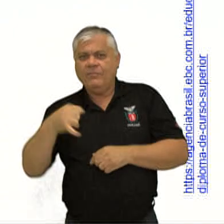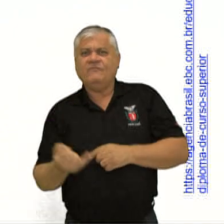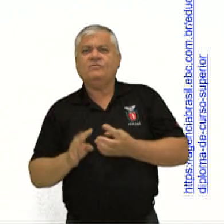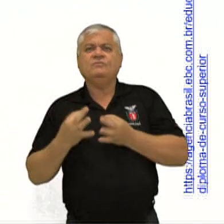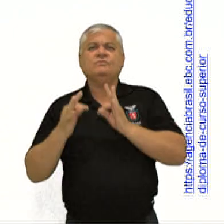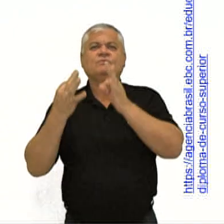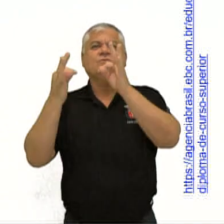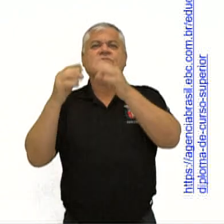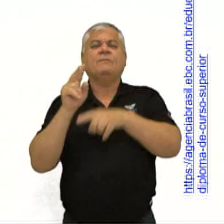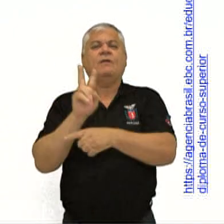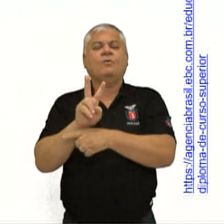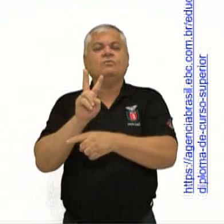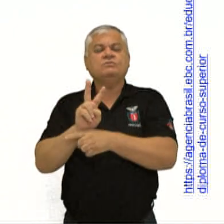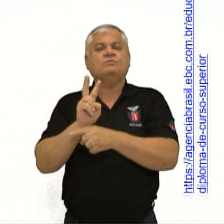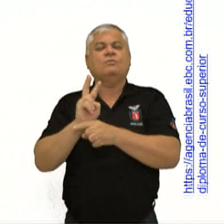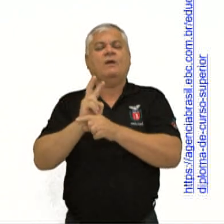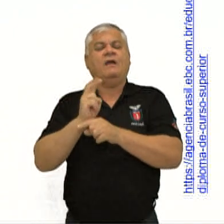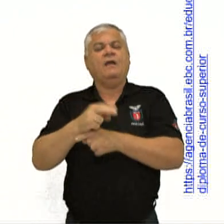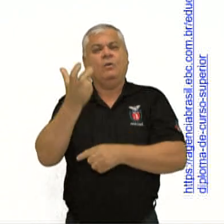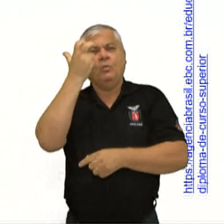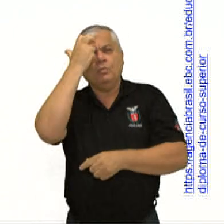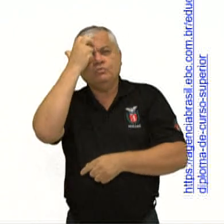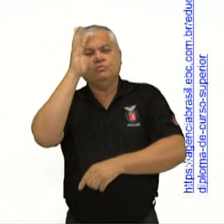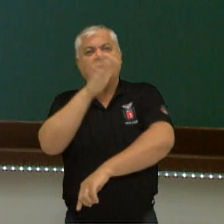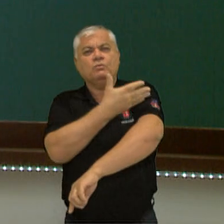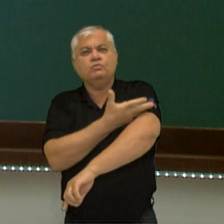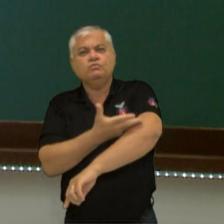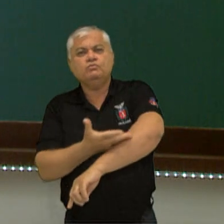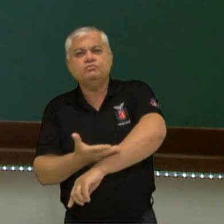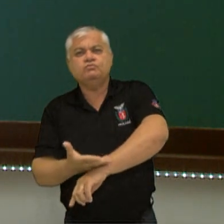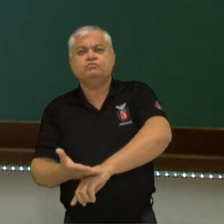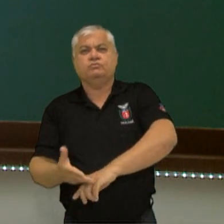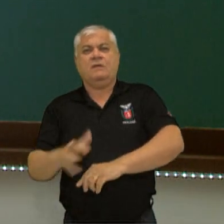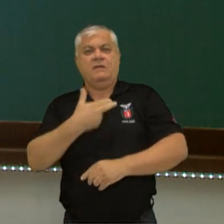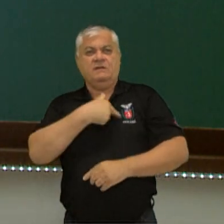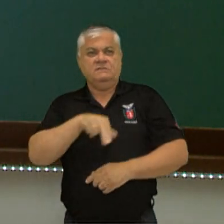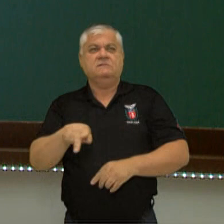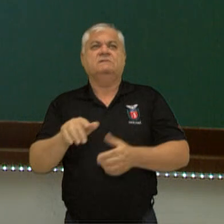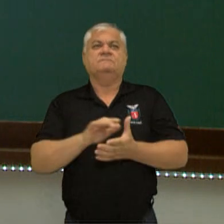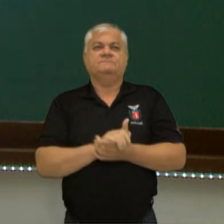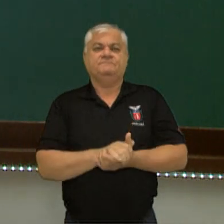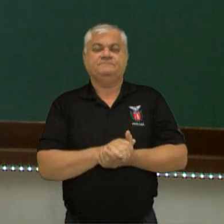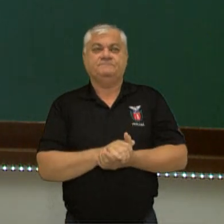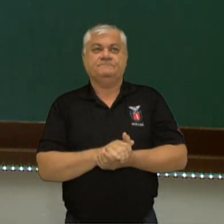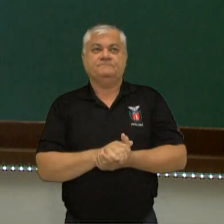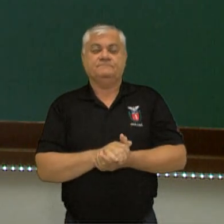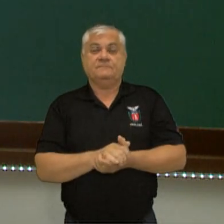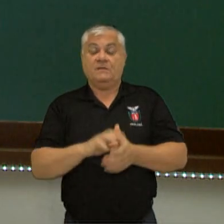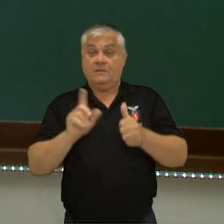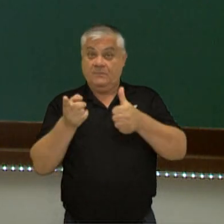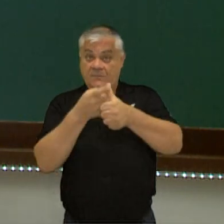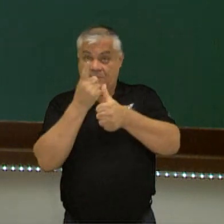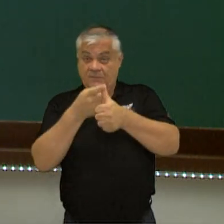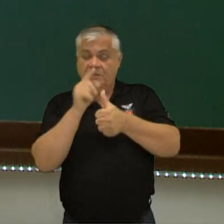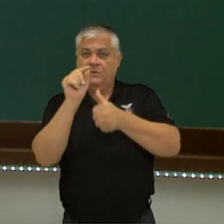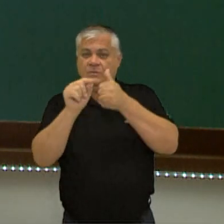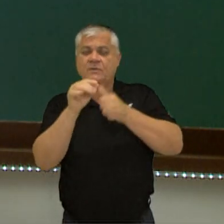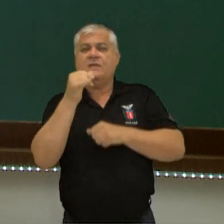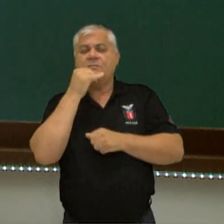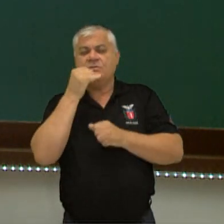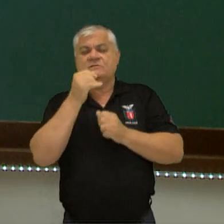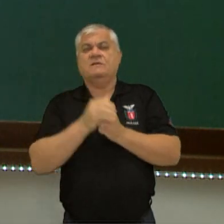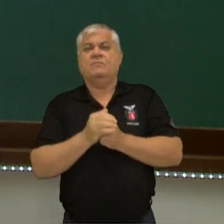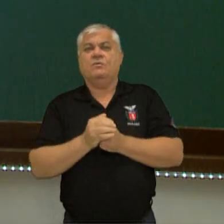para a preservação dos seus costumes, inclusive da sua religiosidade. Se num primeiro momento os frutos